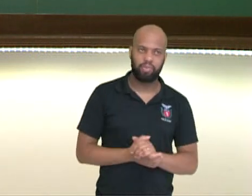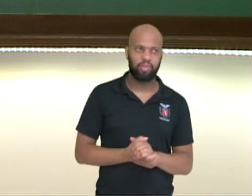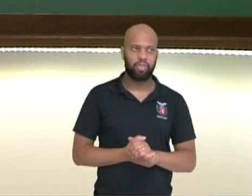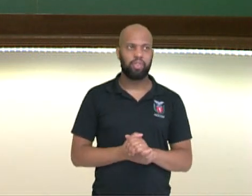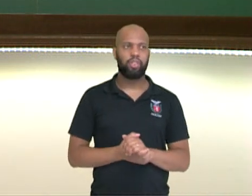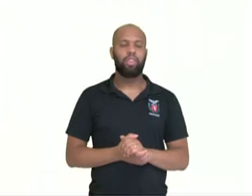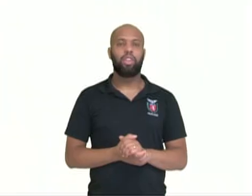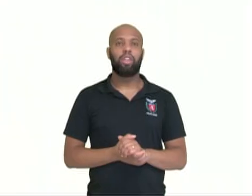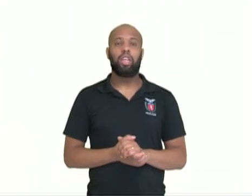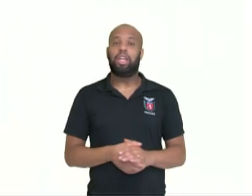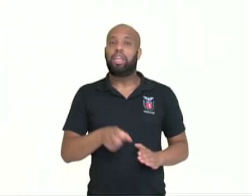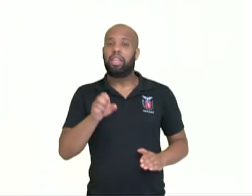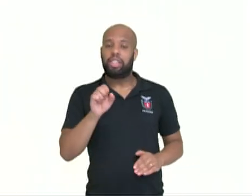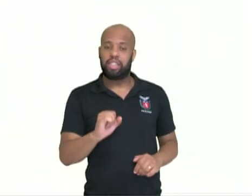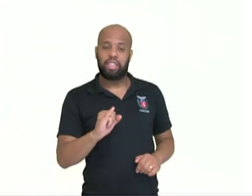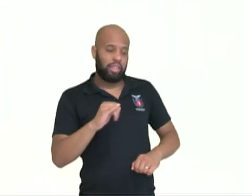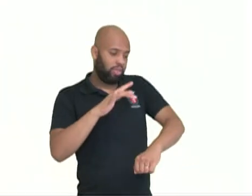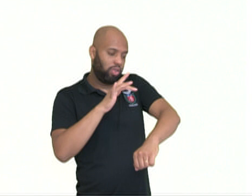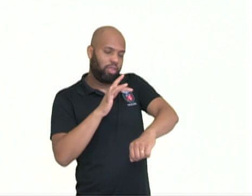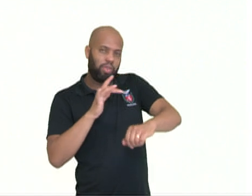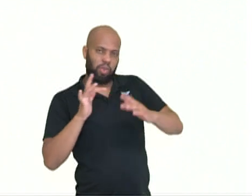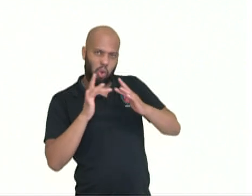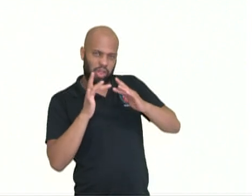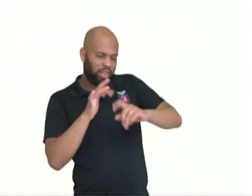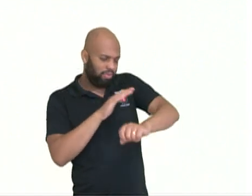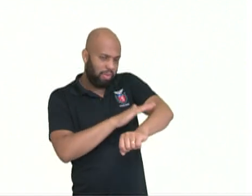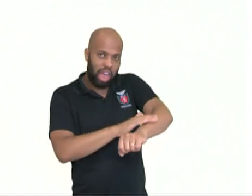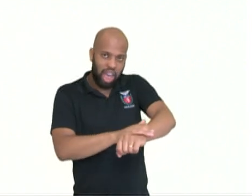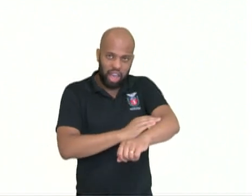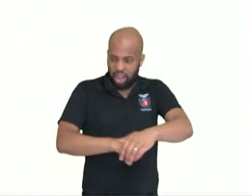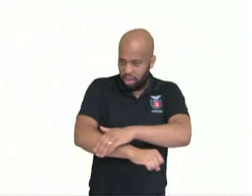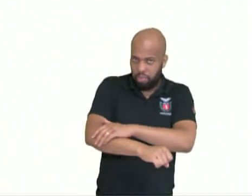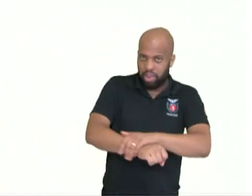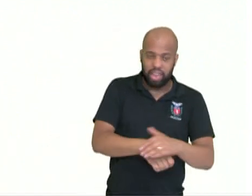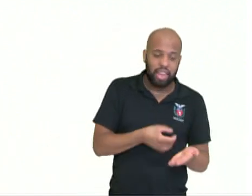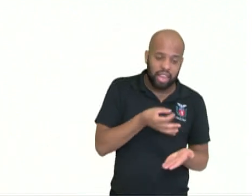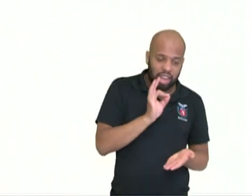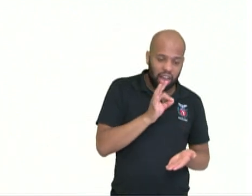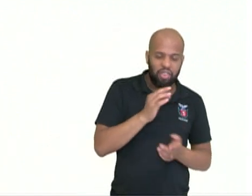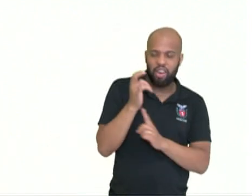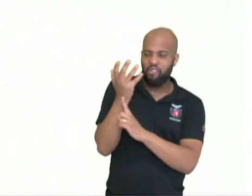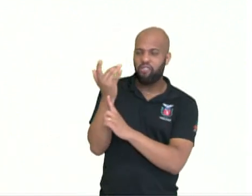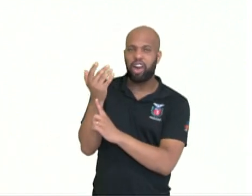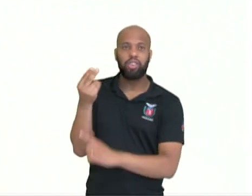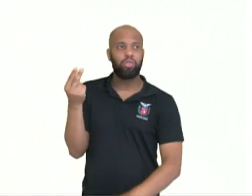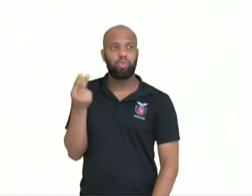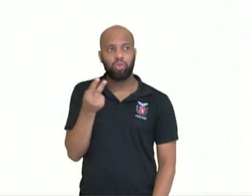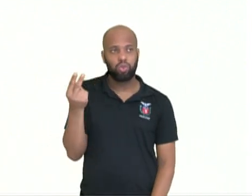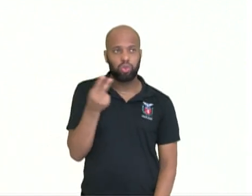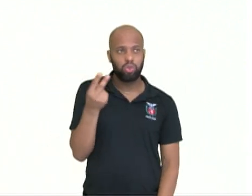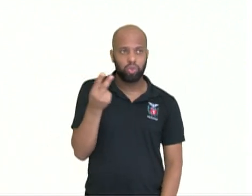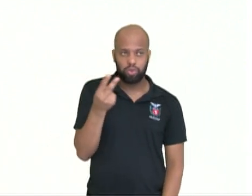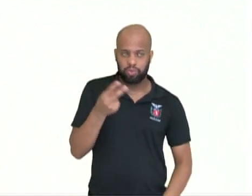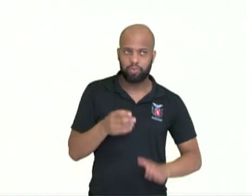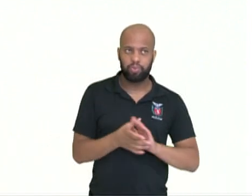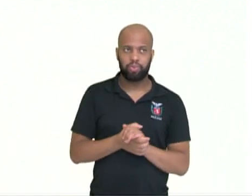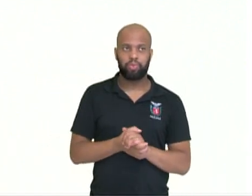Em contato com a pele, o café ou as faíscas dos